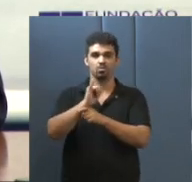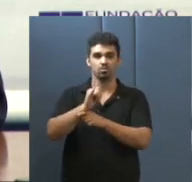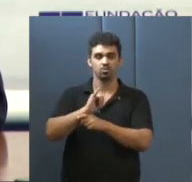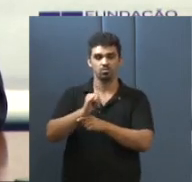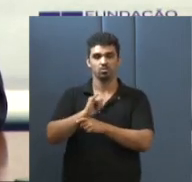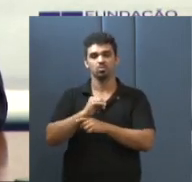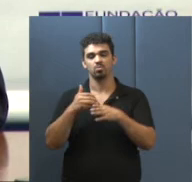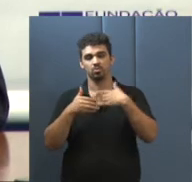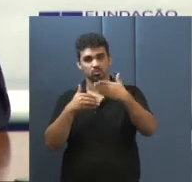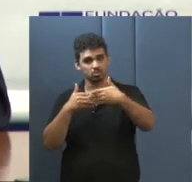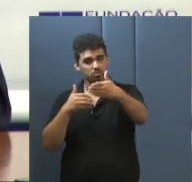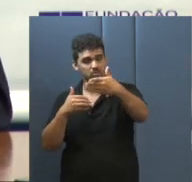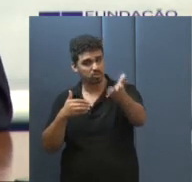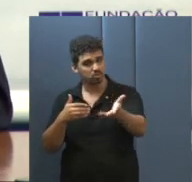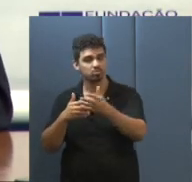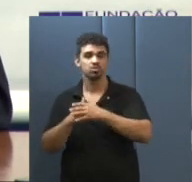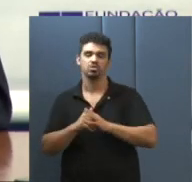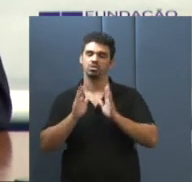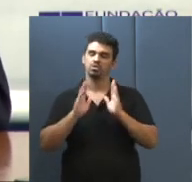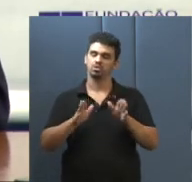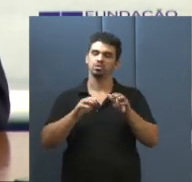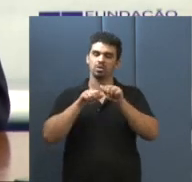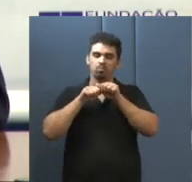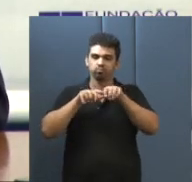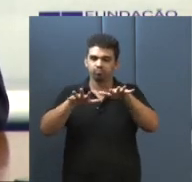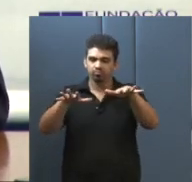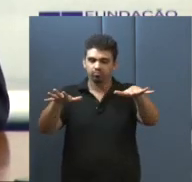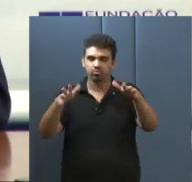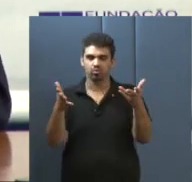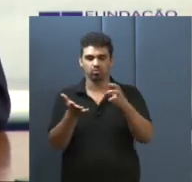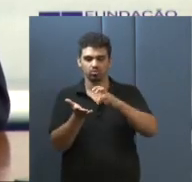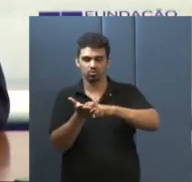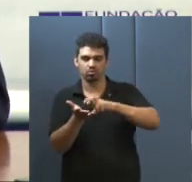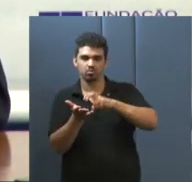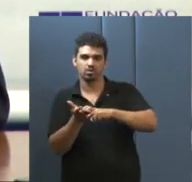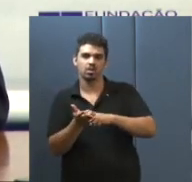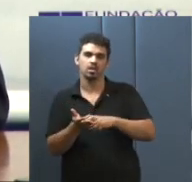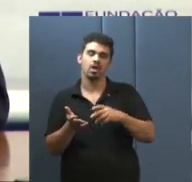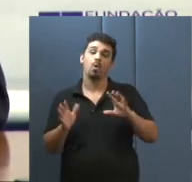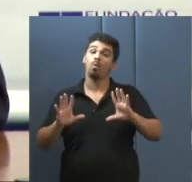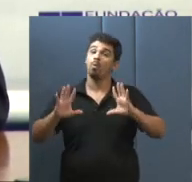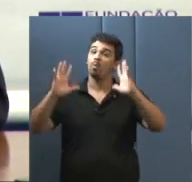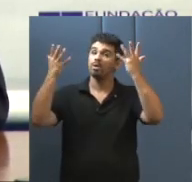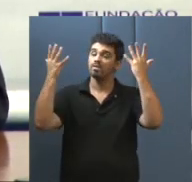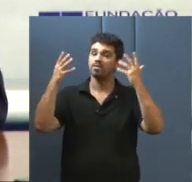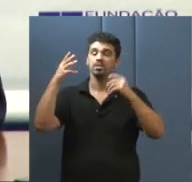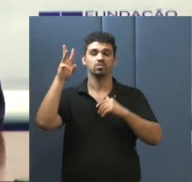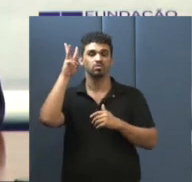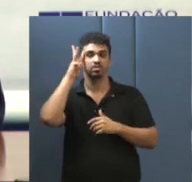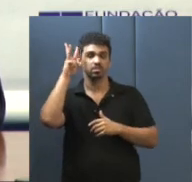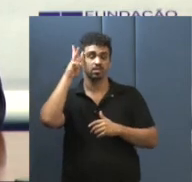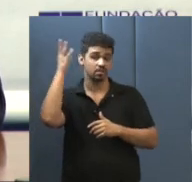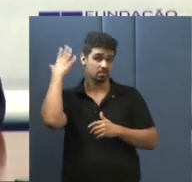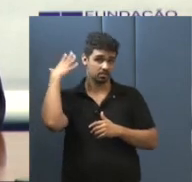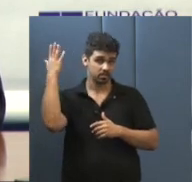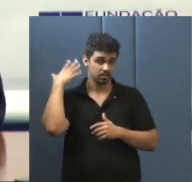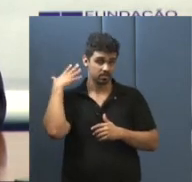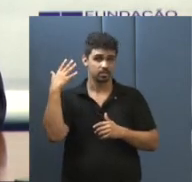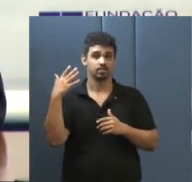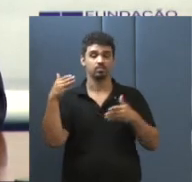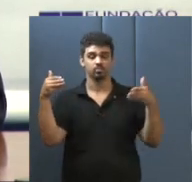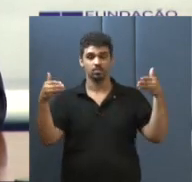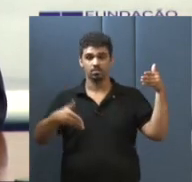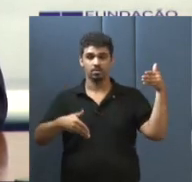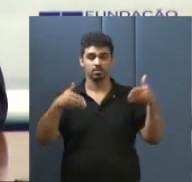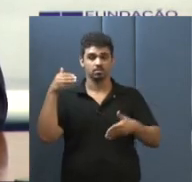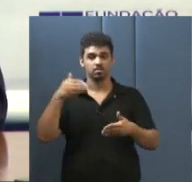nos próximos dias. Nós já publicamos hoje de manhã os vídeos do evento de terça-feira sobre a participação de